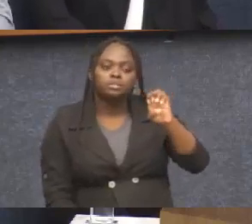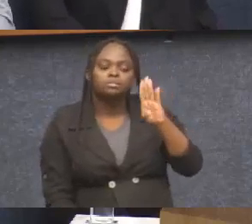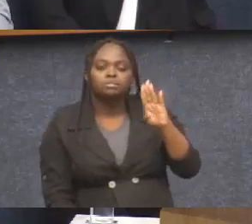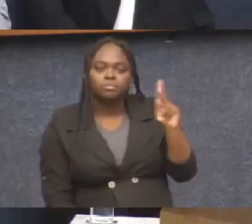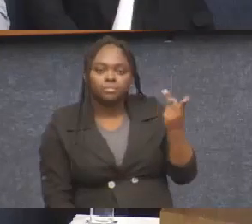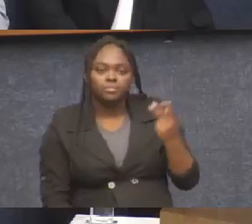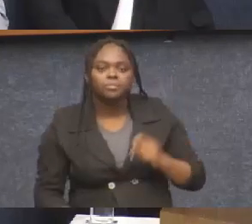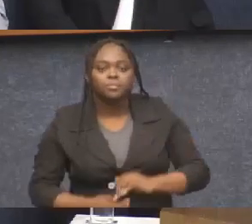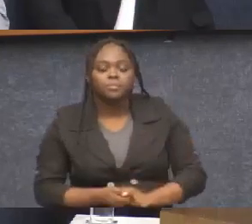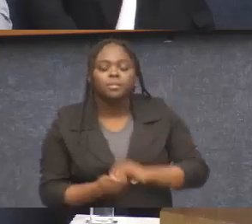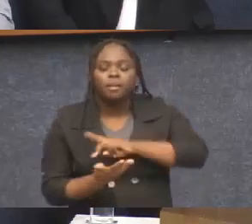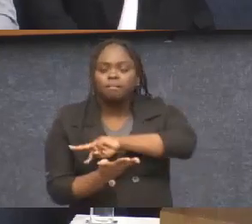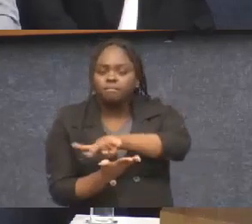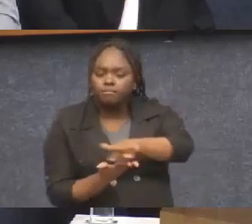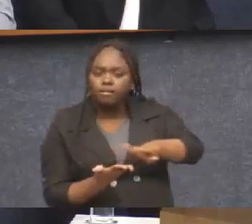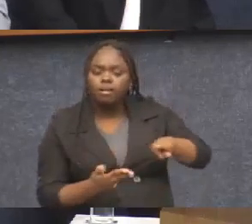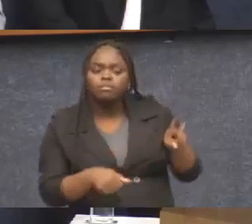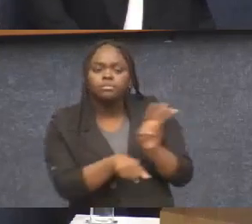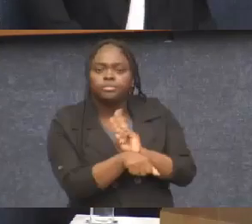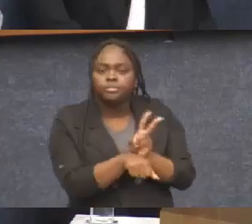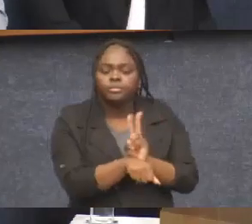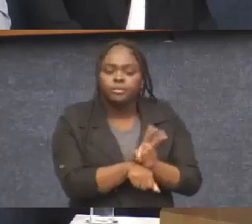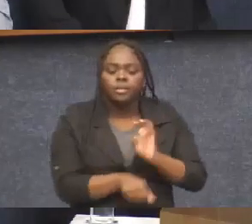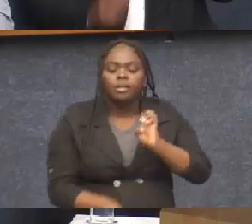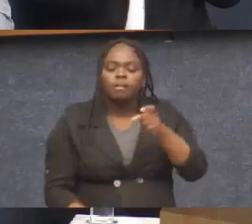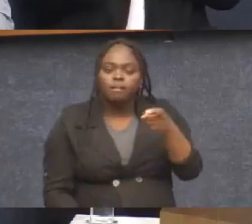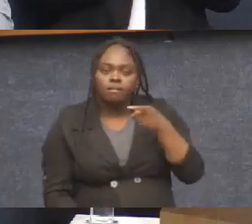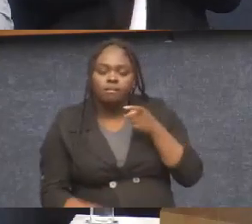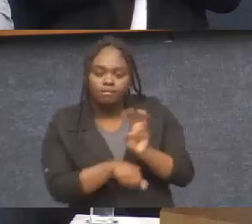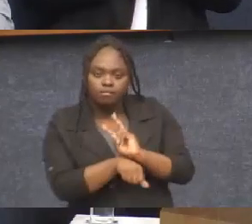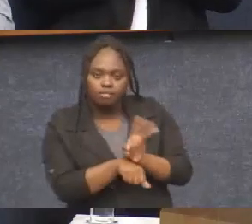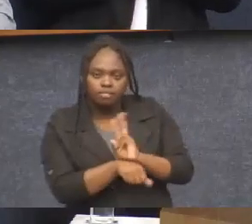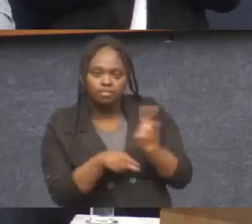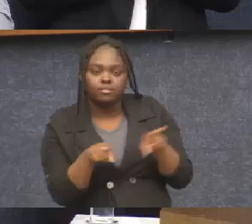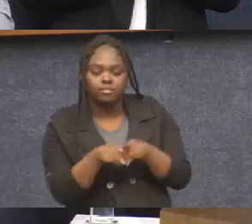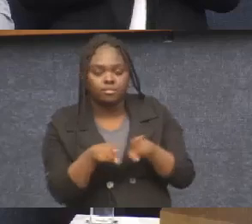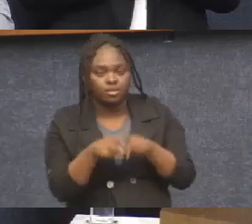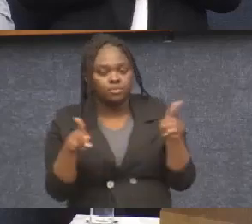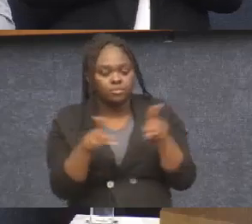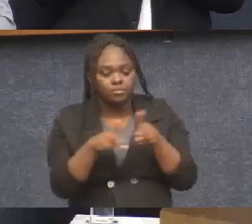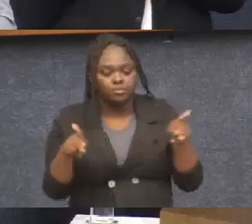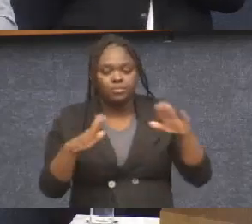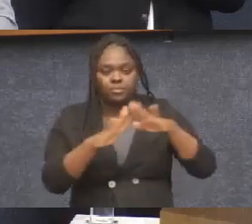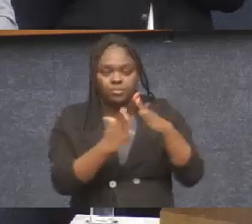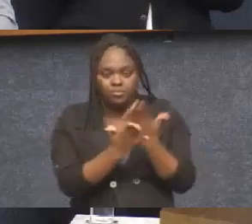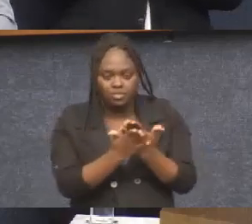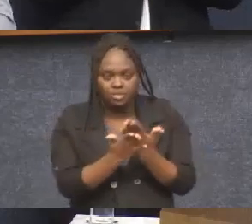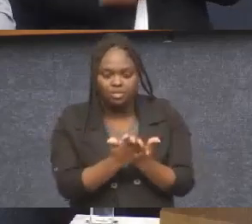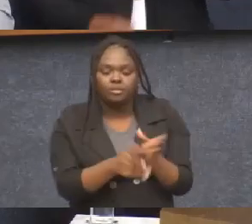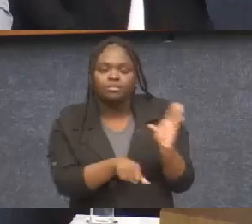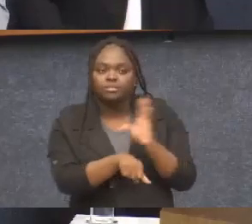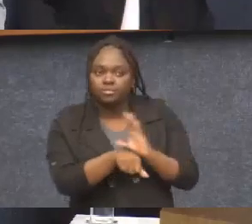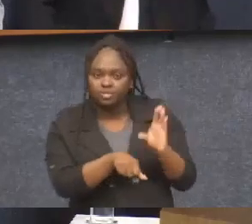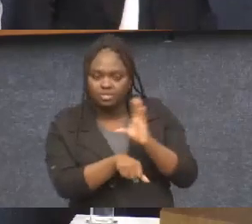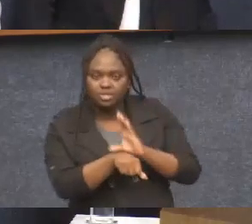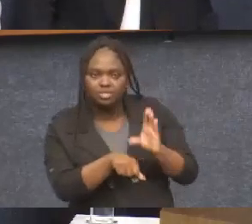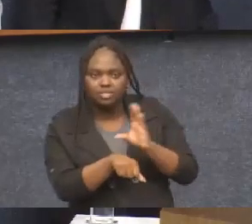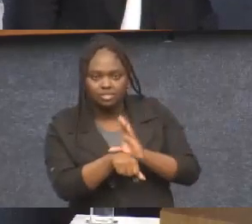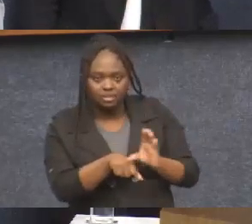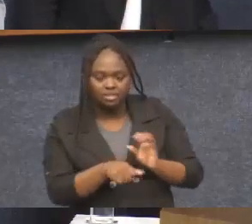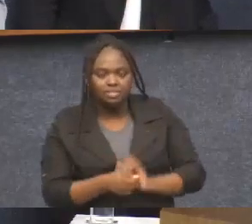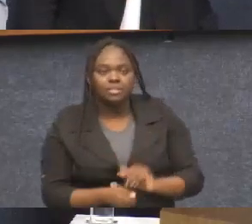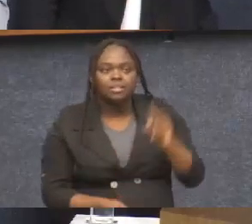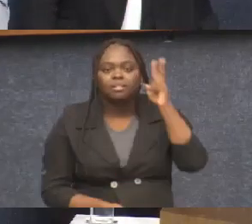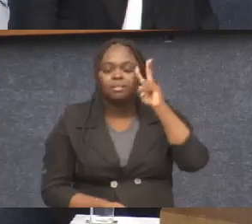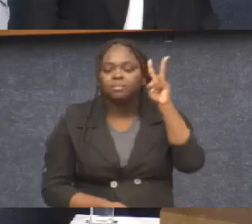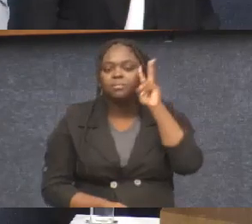Dedicados diretores, ex-diretores e professoras de escolas, creches e cursinhos. Lembrando aqui